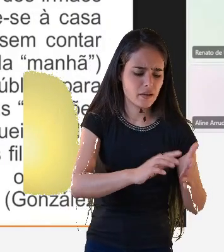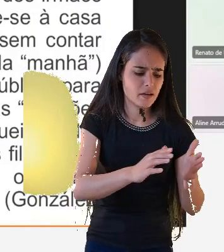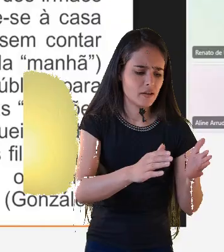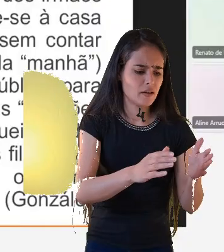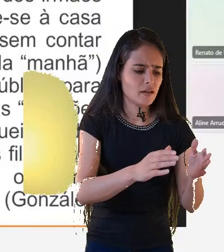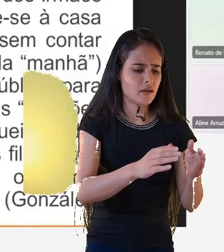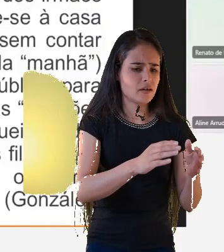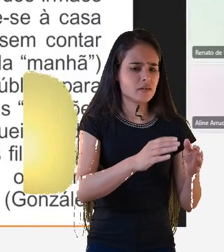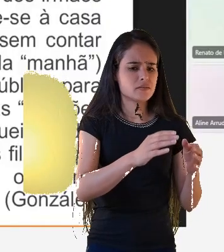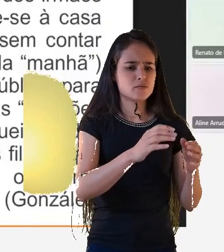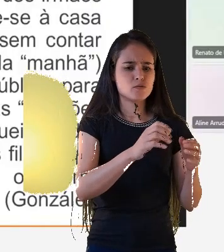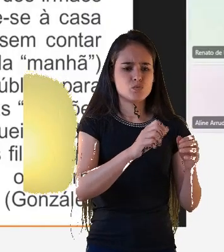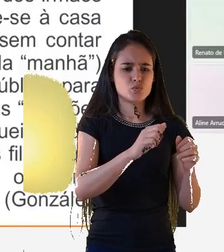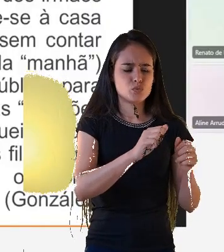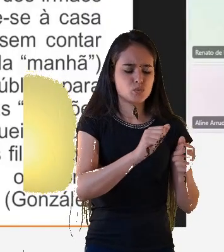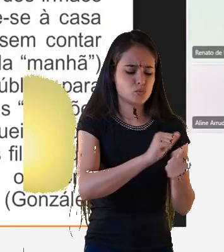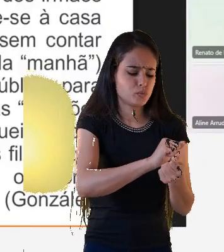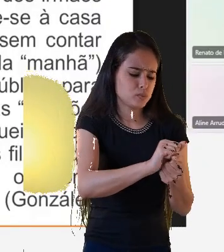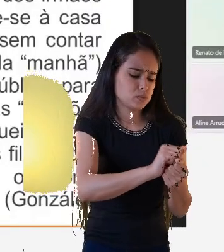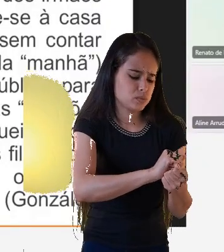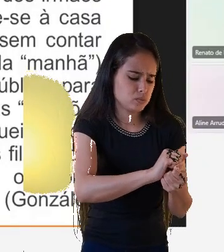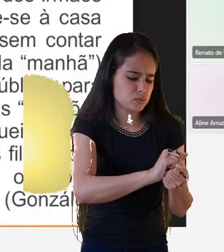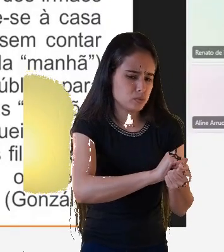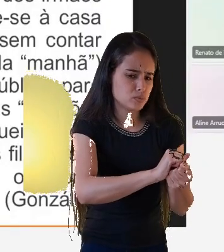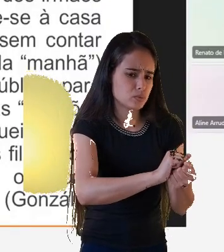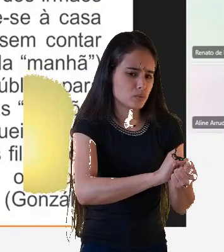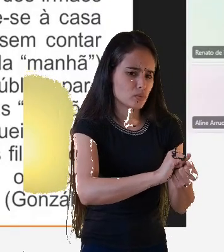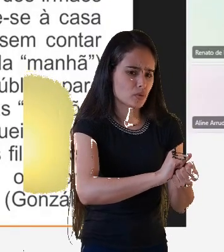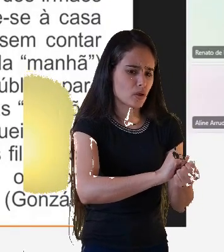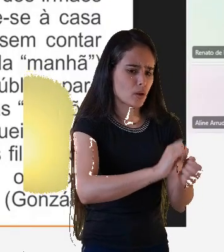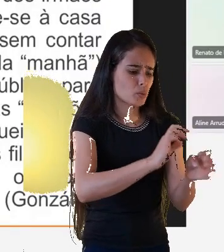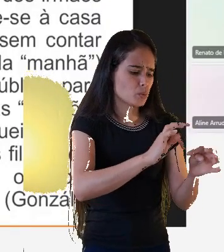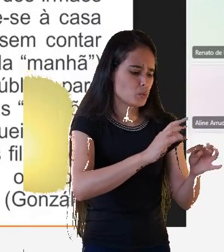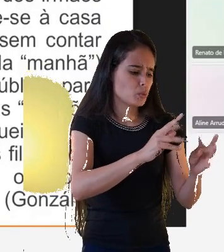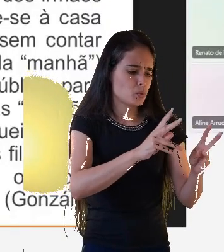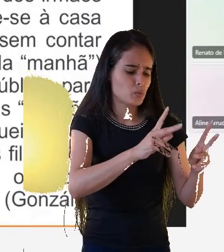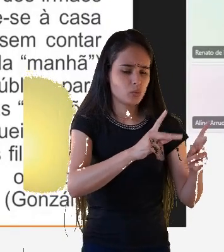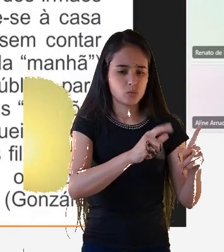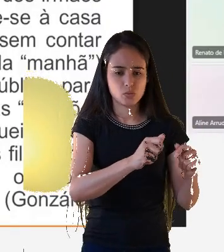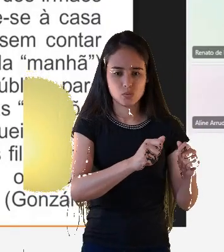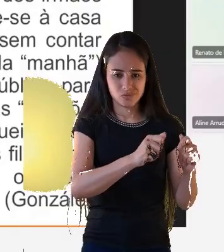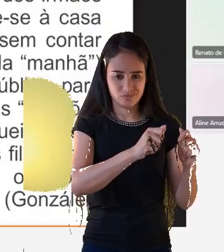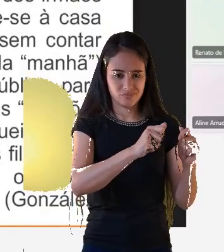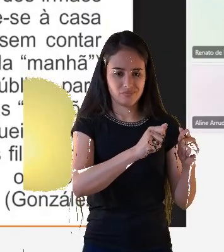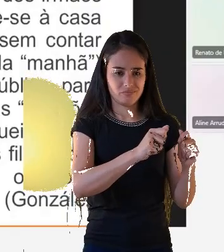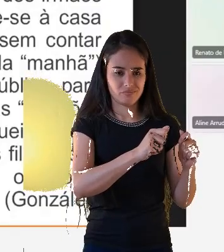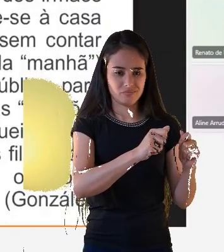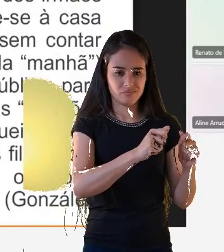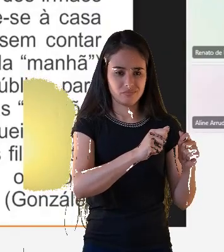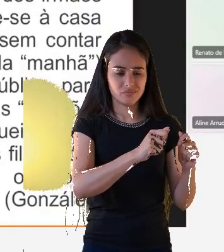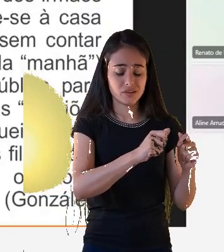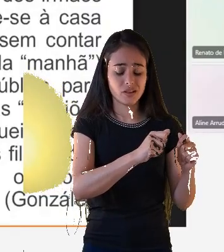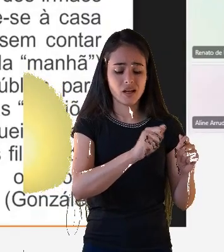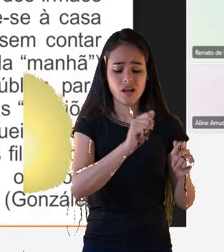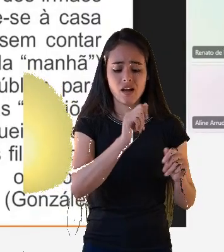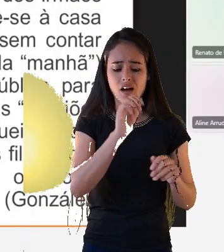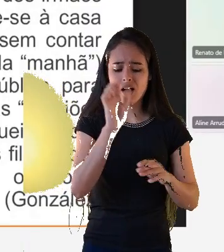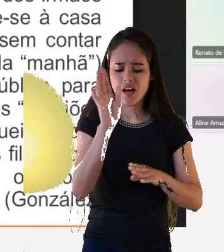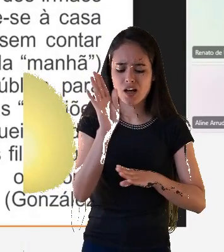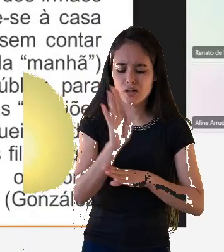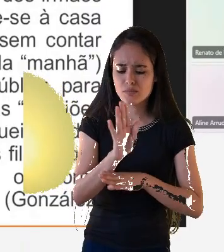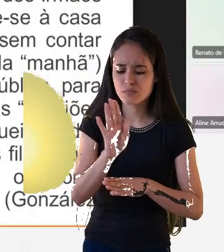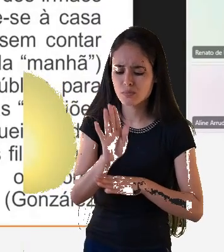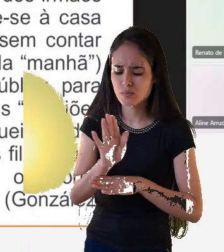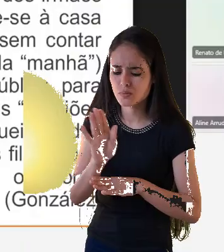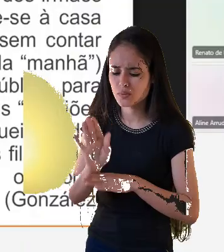dos mais novos. As meninas, de modo geral, encarregam-se da casa e do cuidado dos irmãos mais